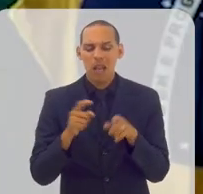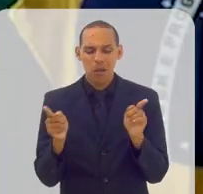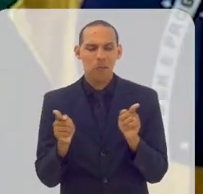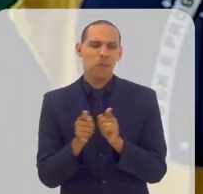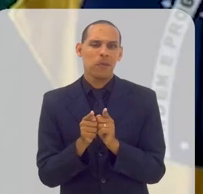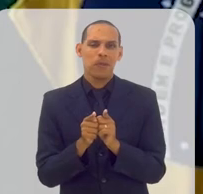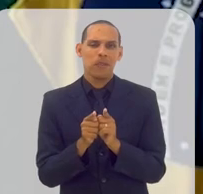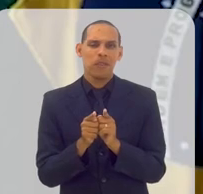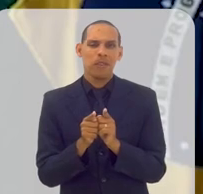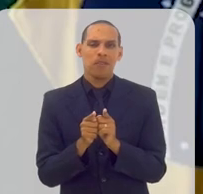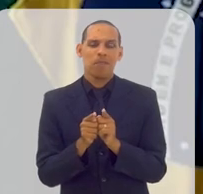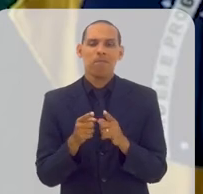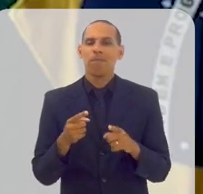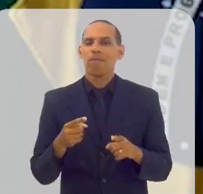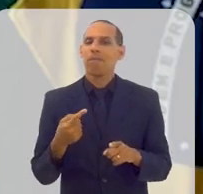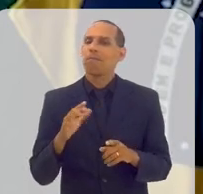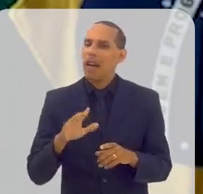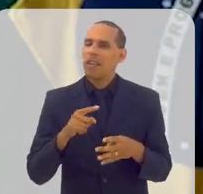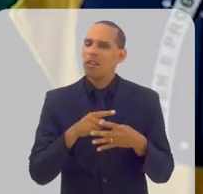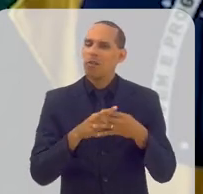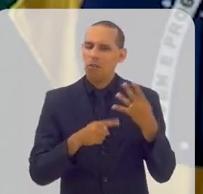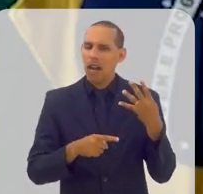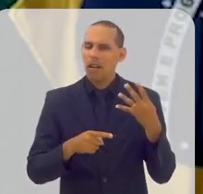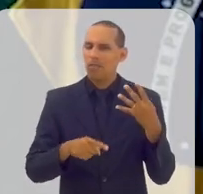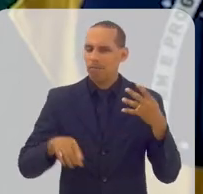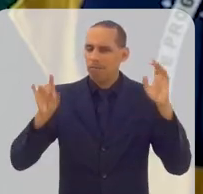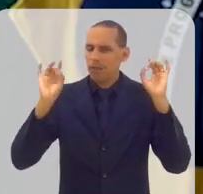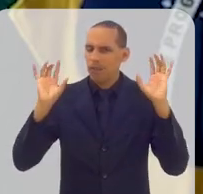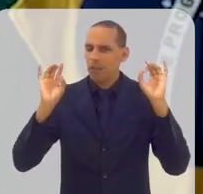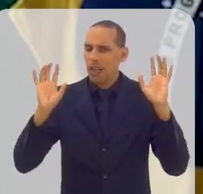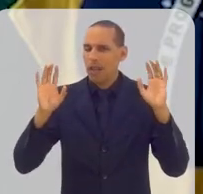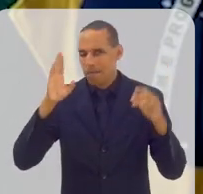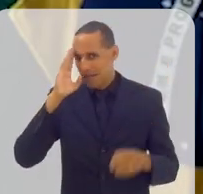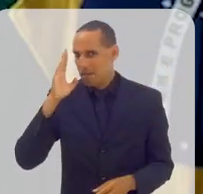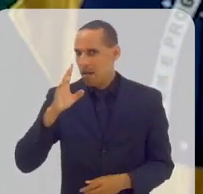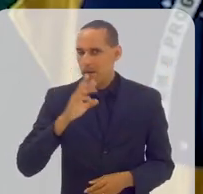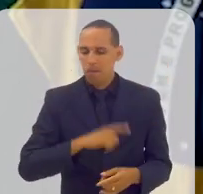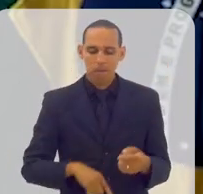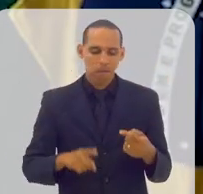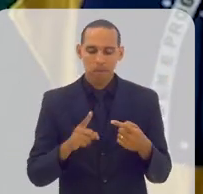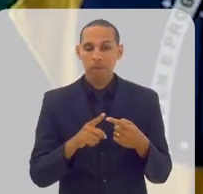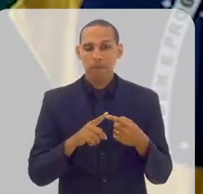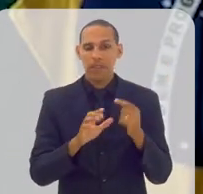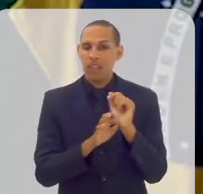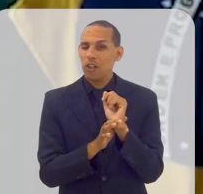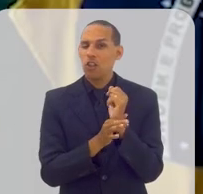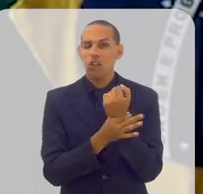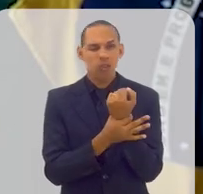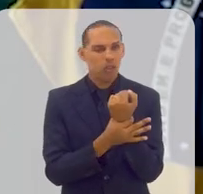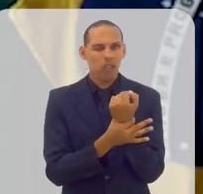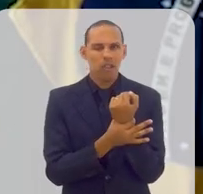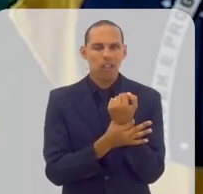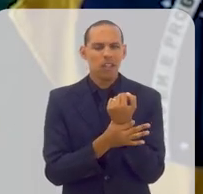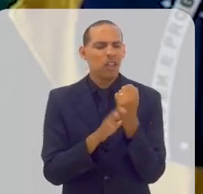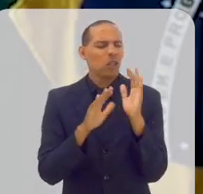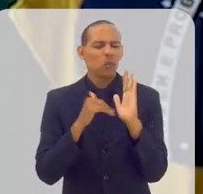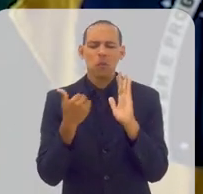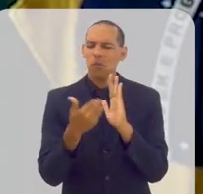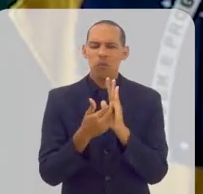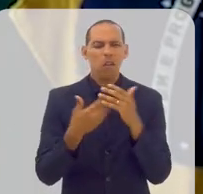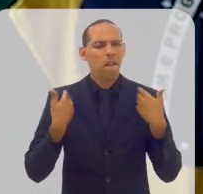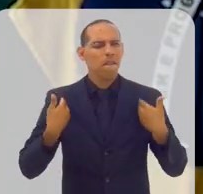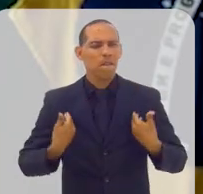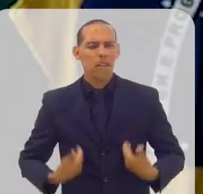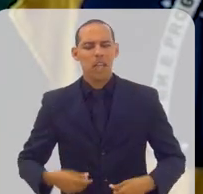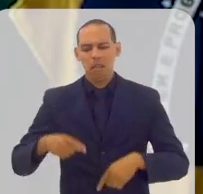tão curto. Porém, destacaria 4 tópicos, tá? Principais. Segurança em todos os sentidos,